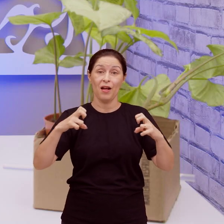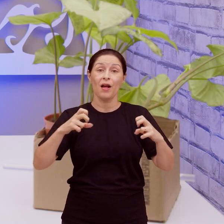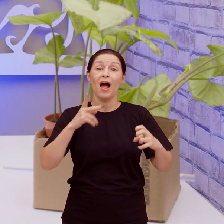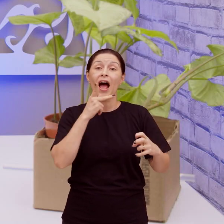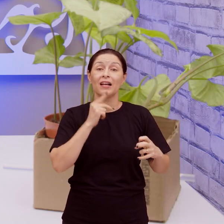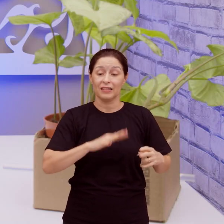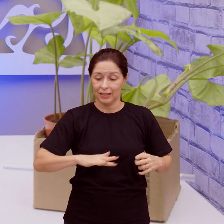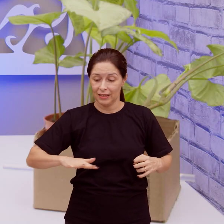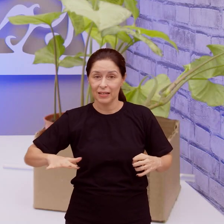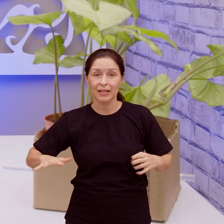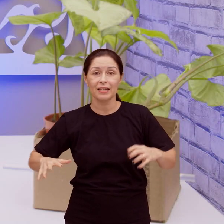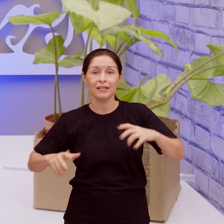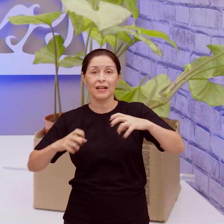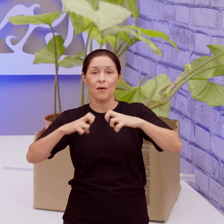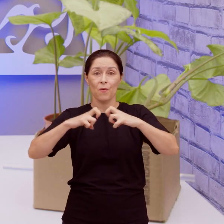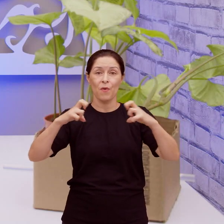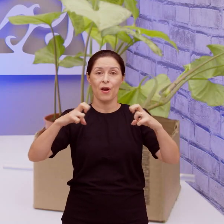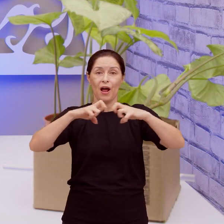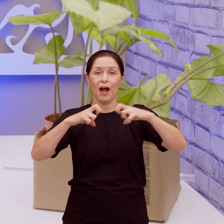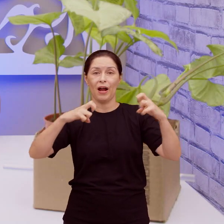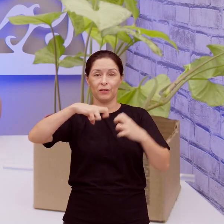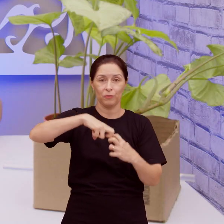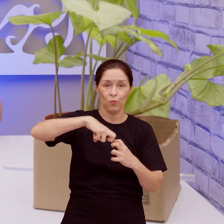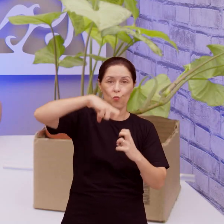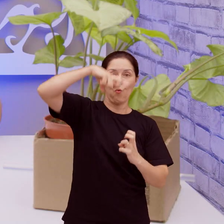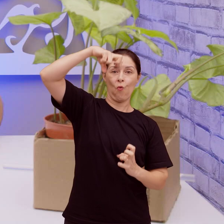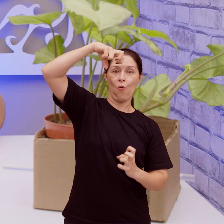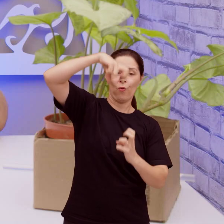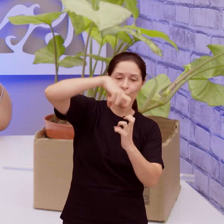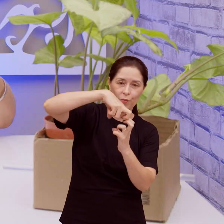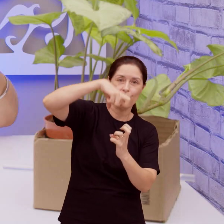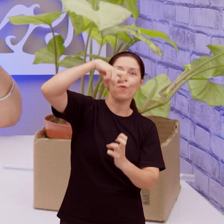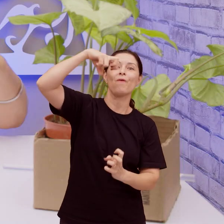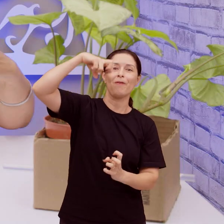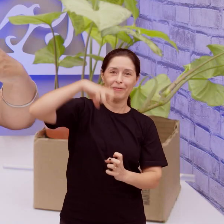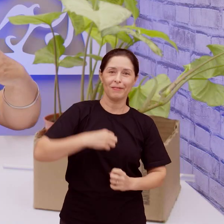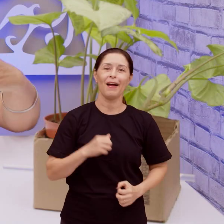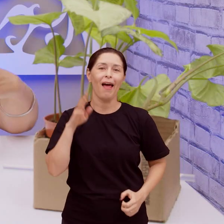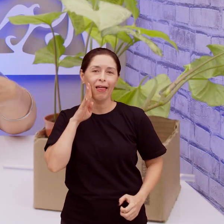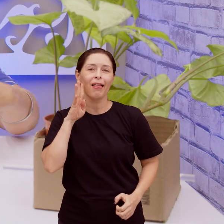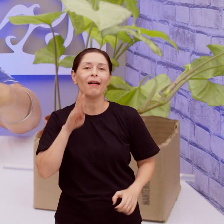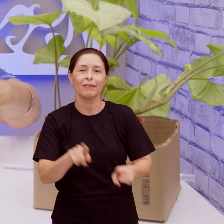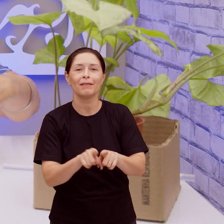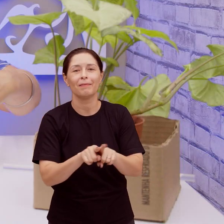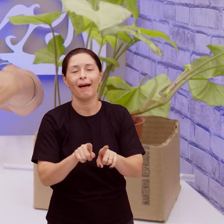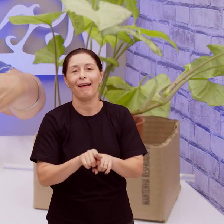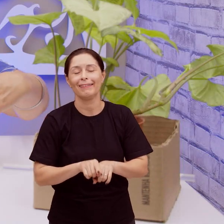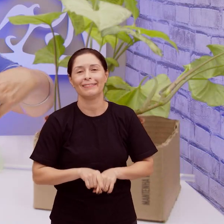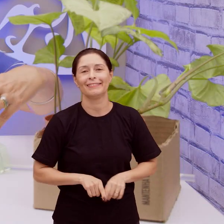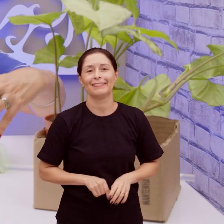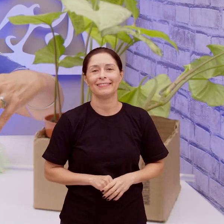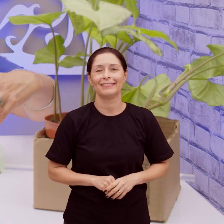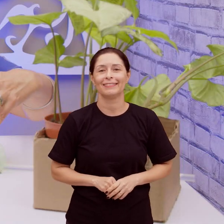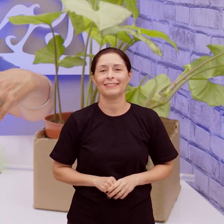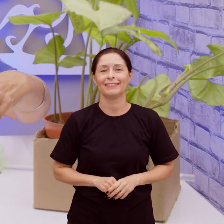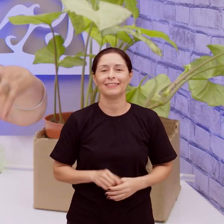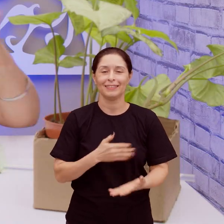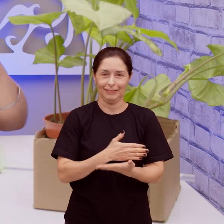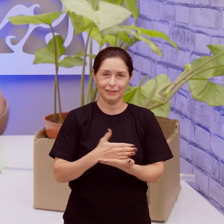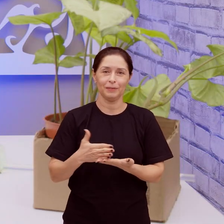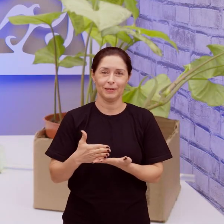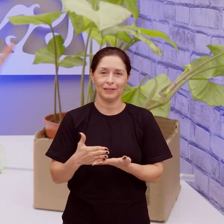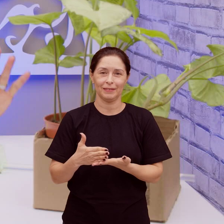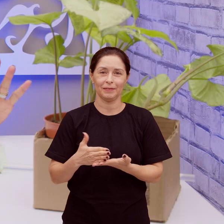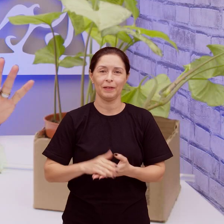podem puxar e aí ele vai e volta. É bem legal também, tá bom? Bom, então vamos lá, vamos fazer